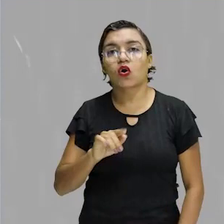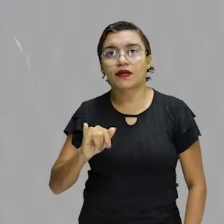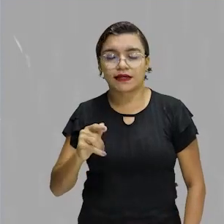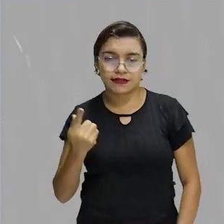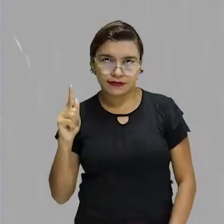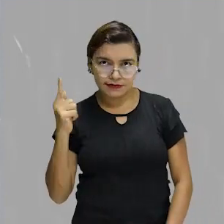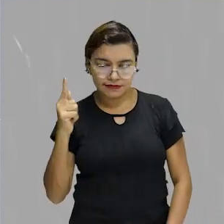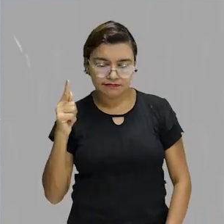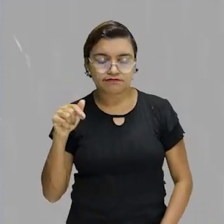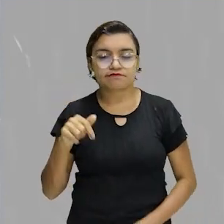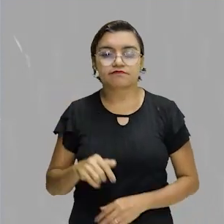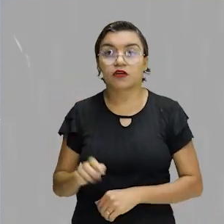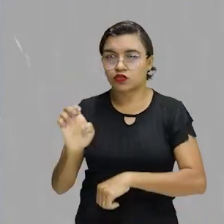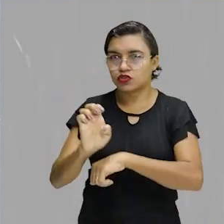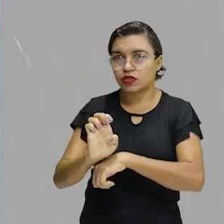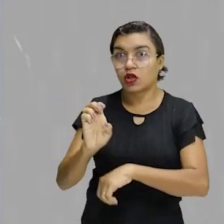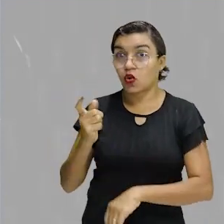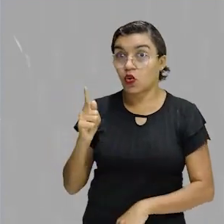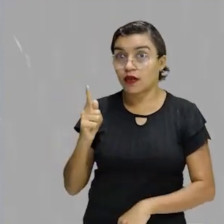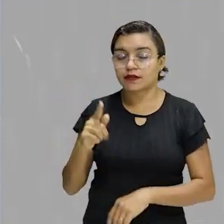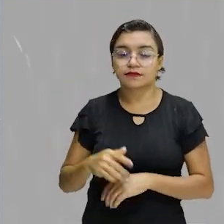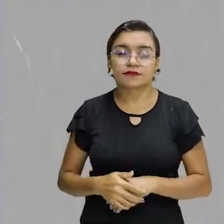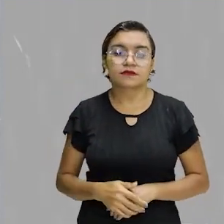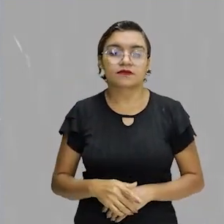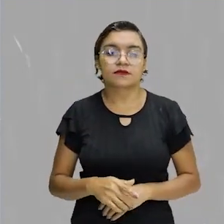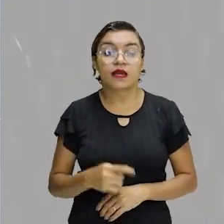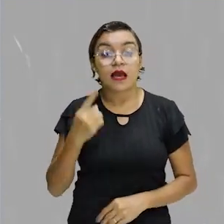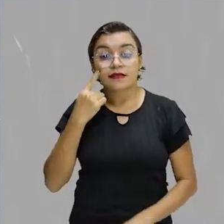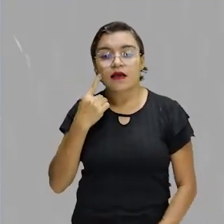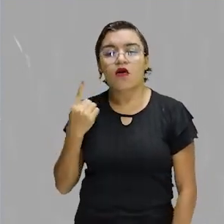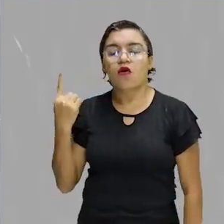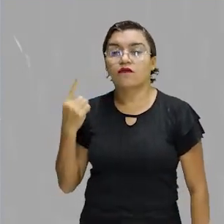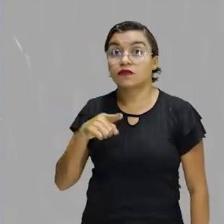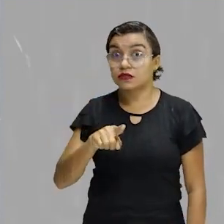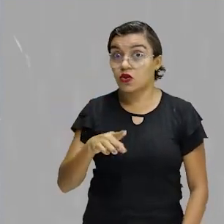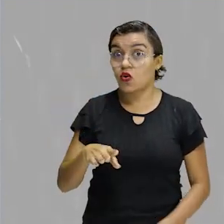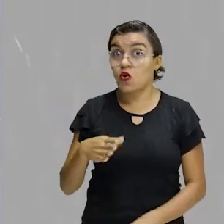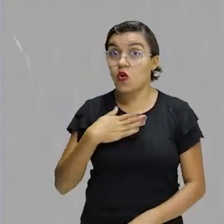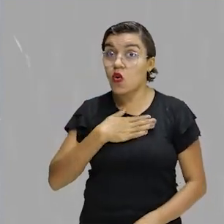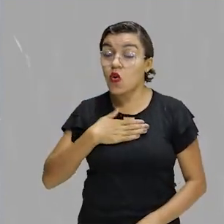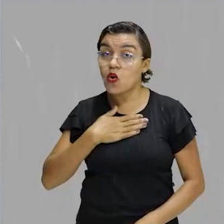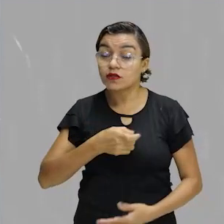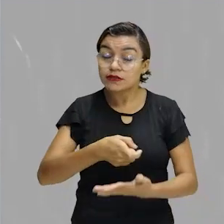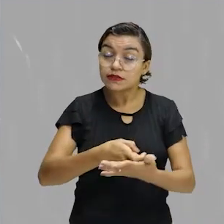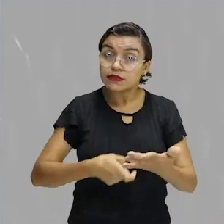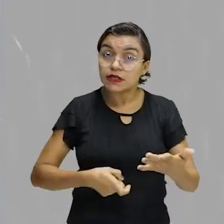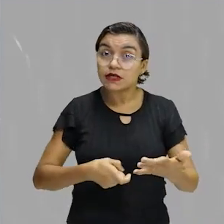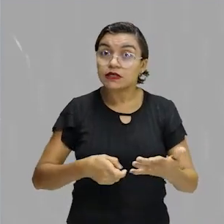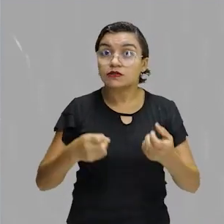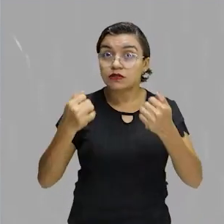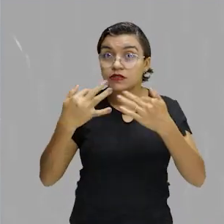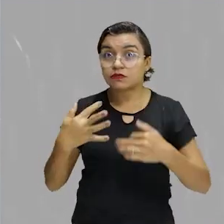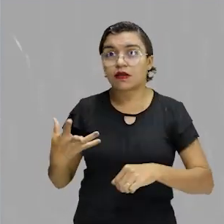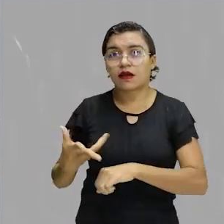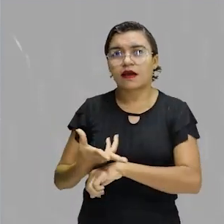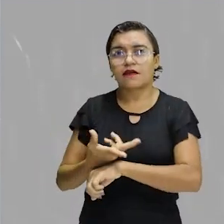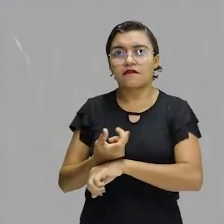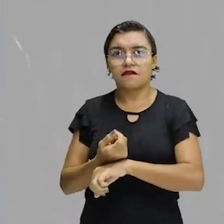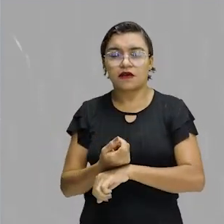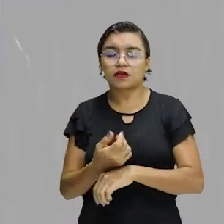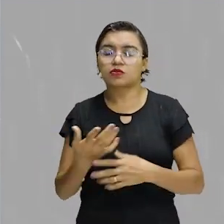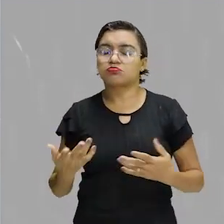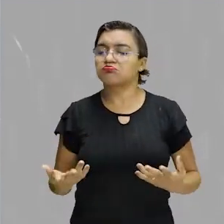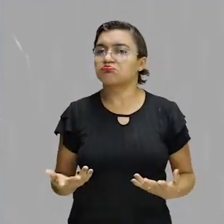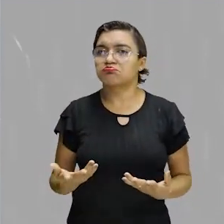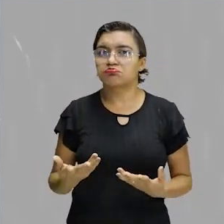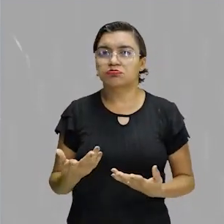contista americano, que é o Edgar Allan Poe. Para quem gosta de textos que falam sobre eventos sobrenaturais, que